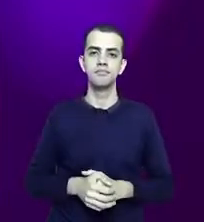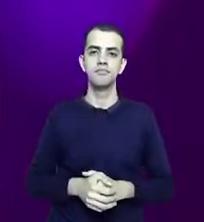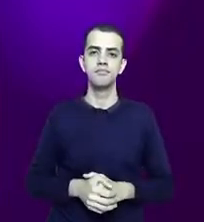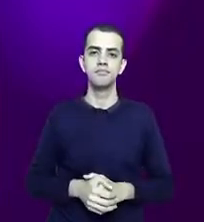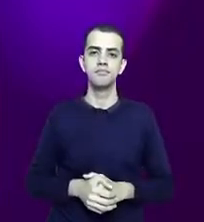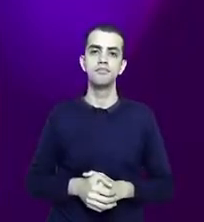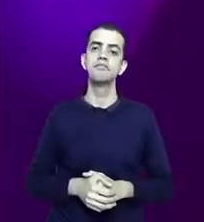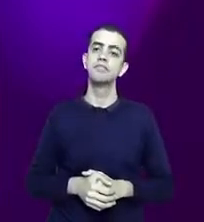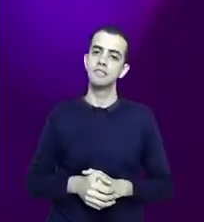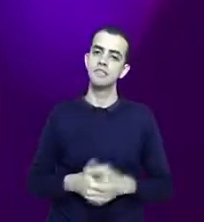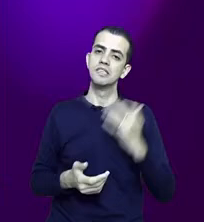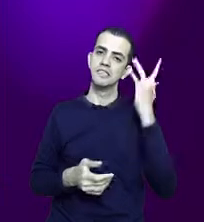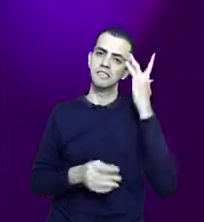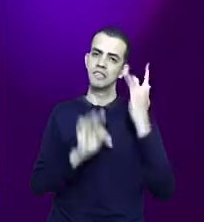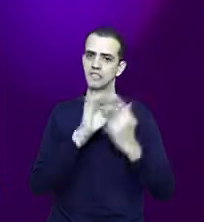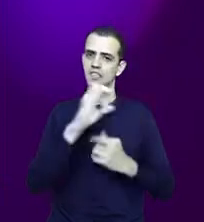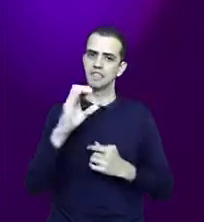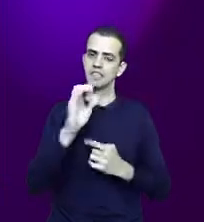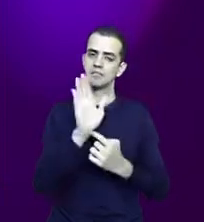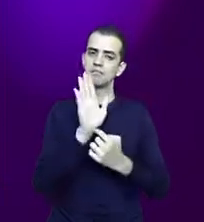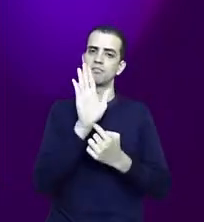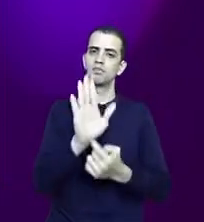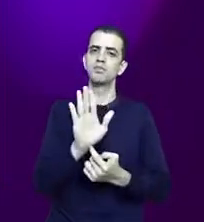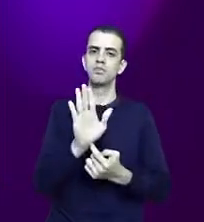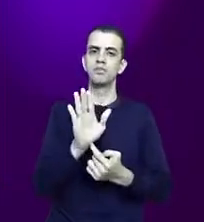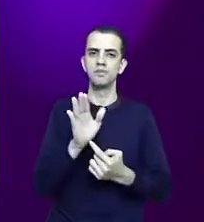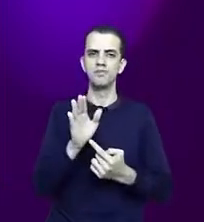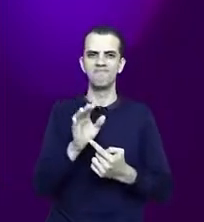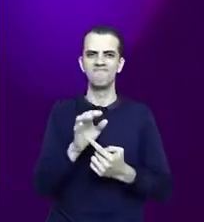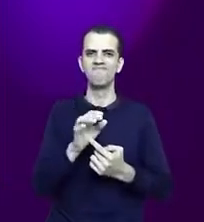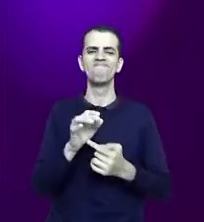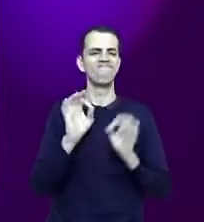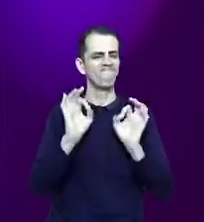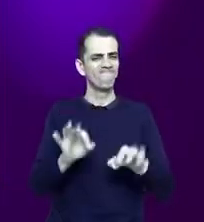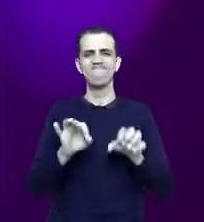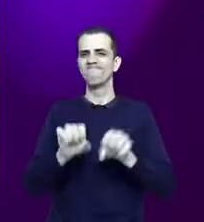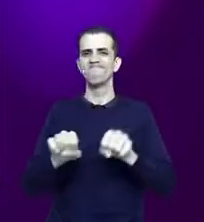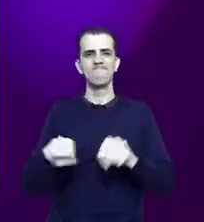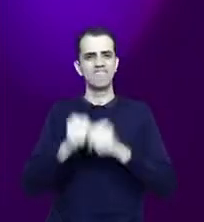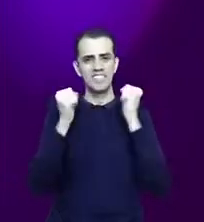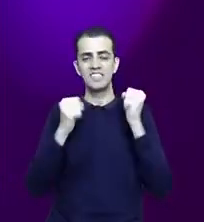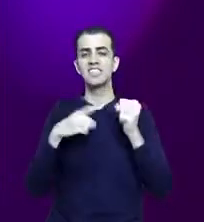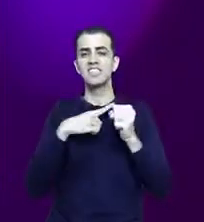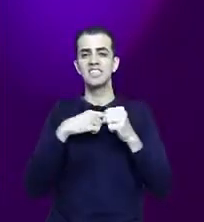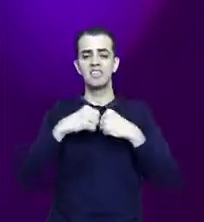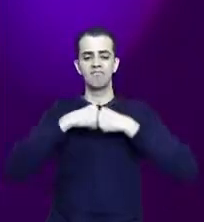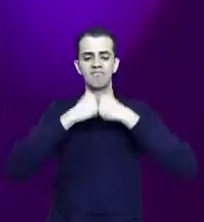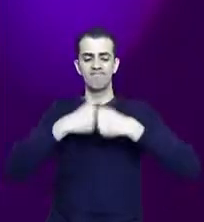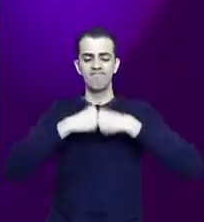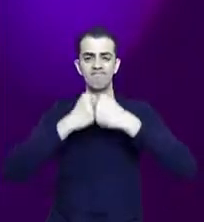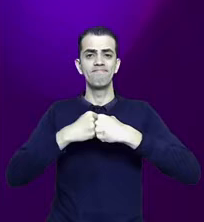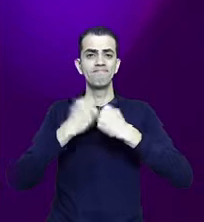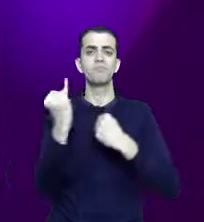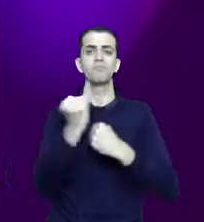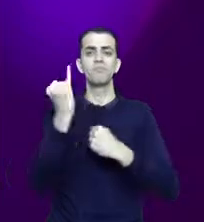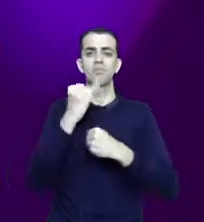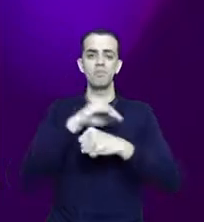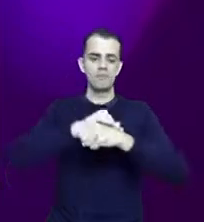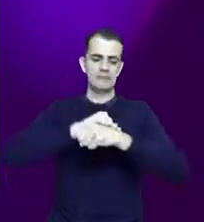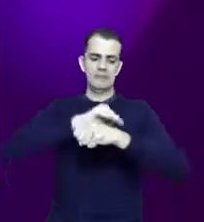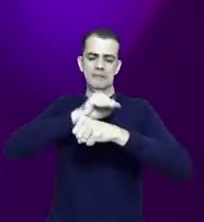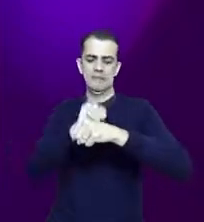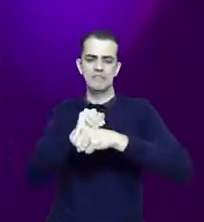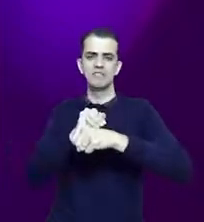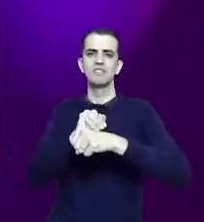A tomografia, ela mostrou que realmente a fratura tem um componente articular muito importante, um degrau bem